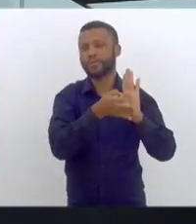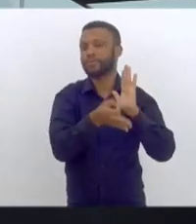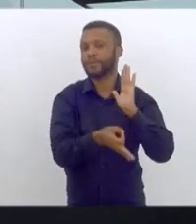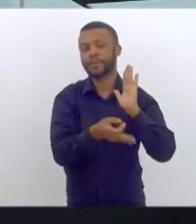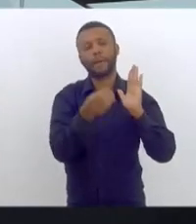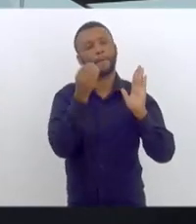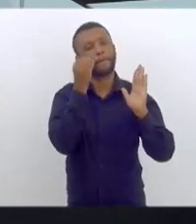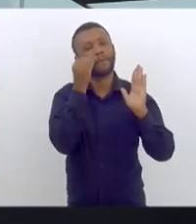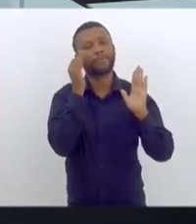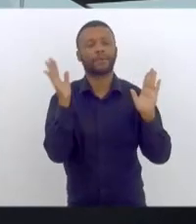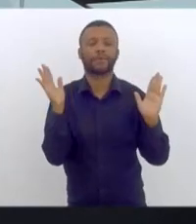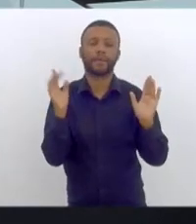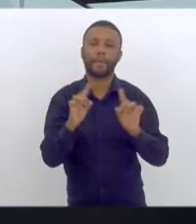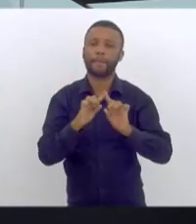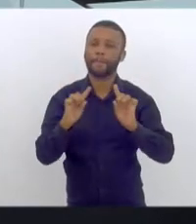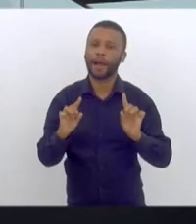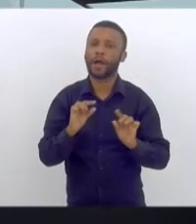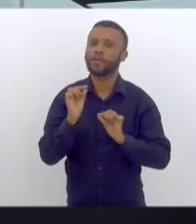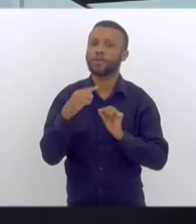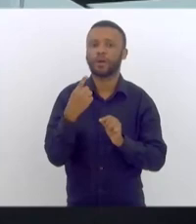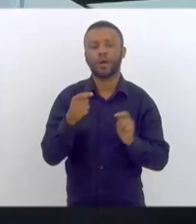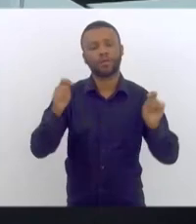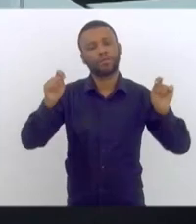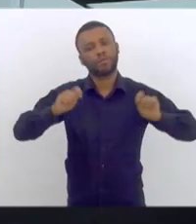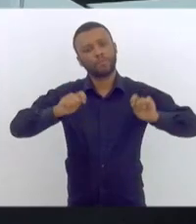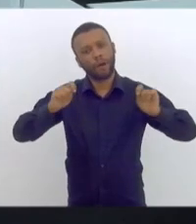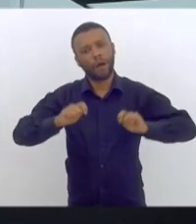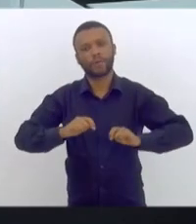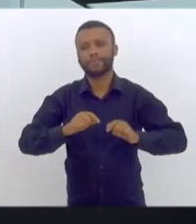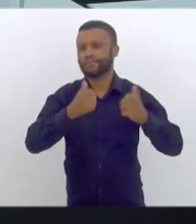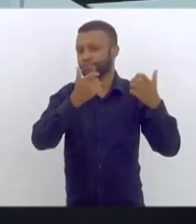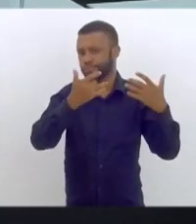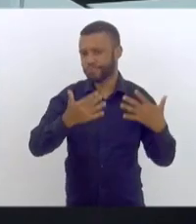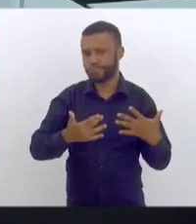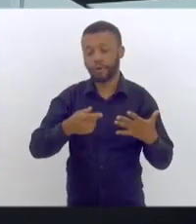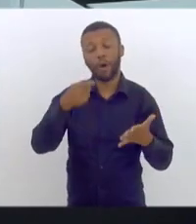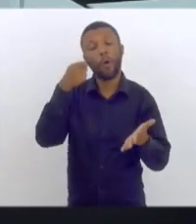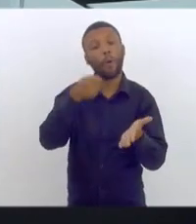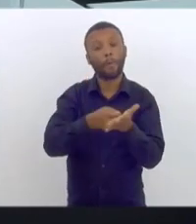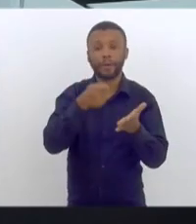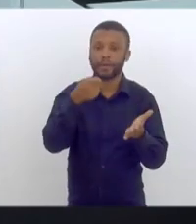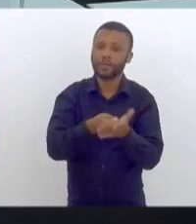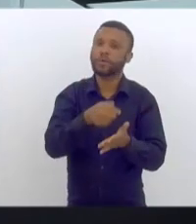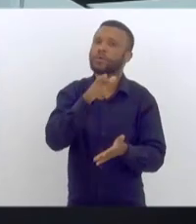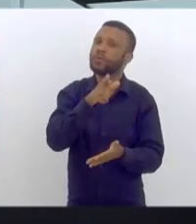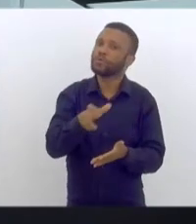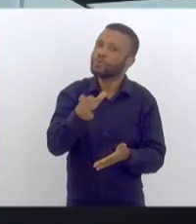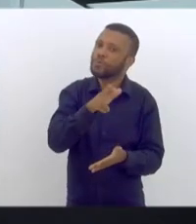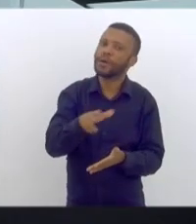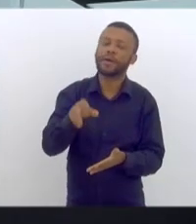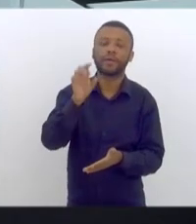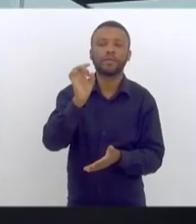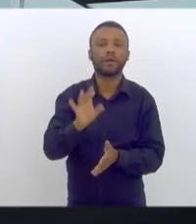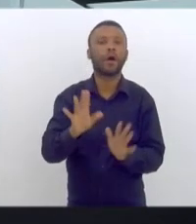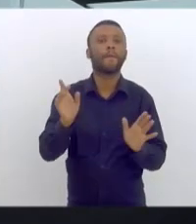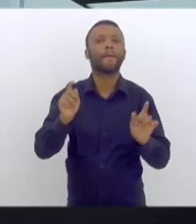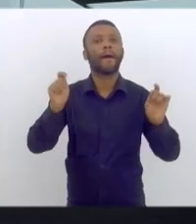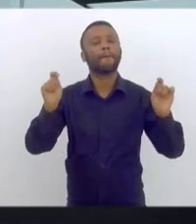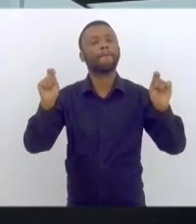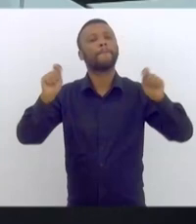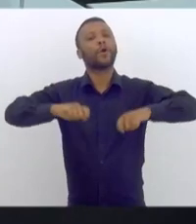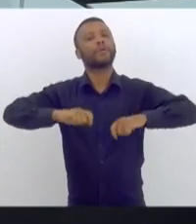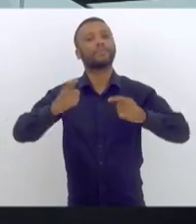mas o que a gente pode fazer E aí acho que é dever no ENEM né uma uma possibilidade